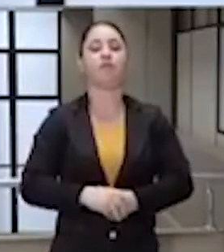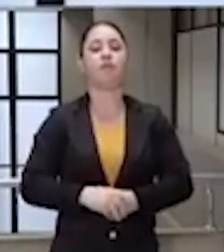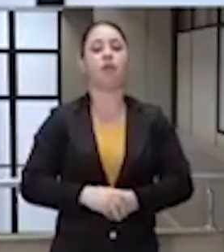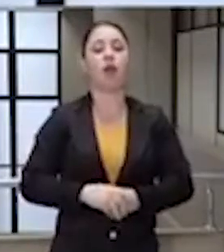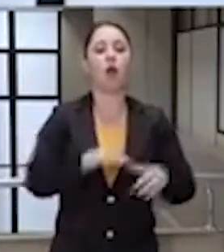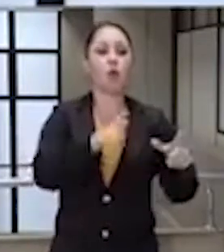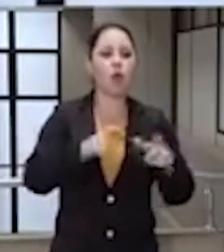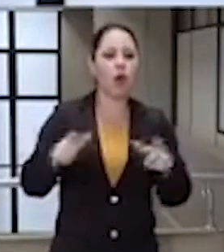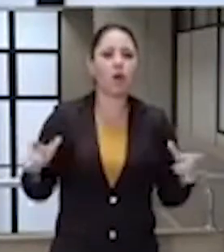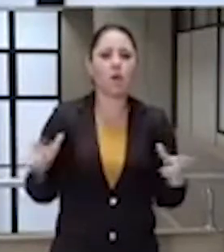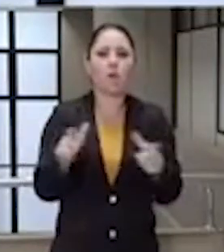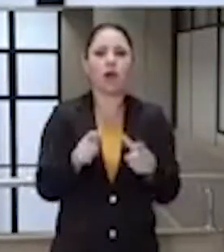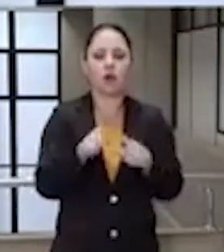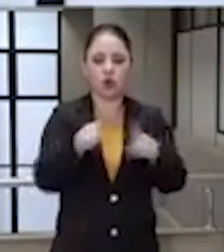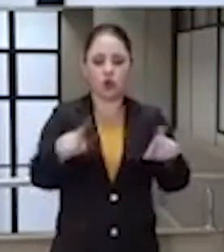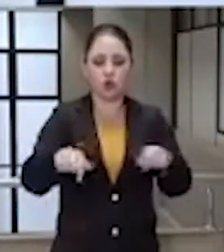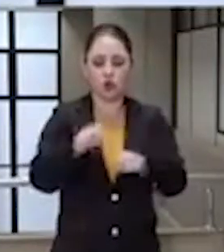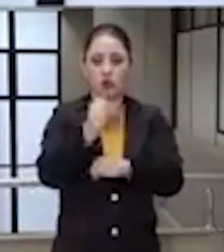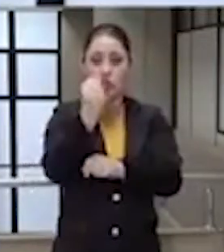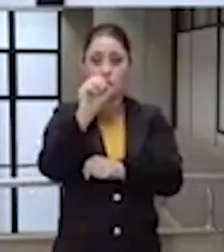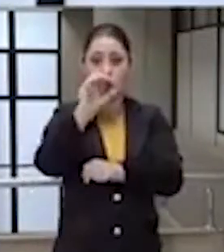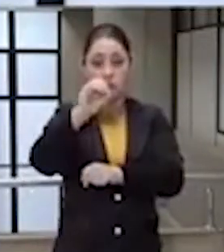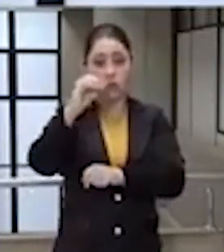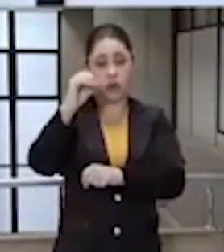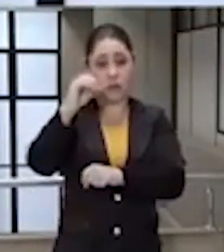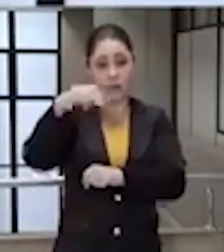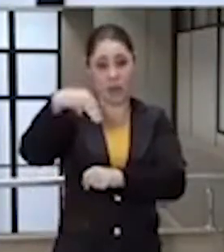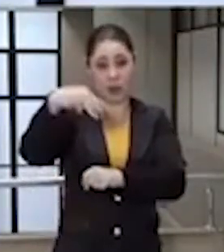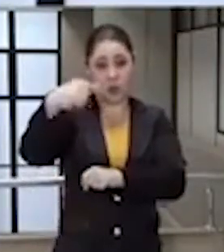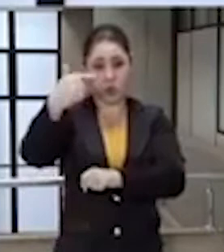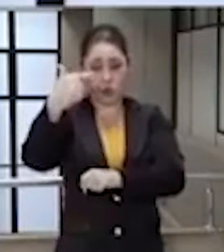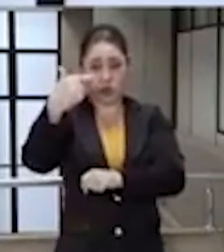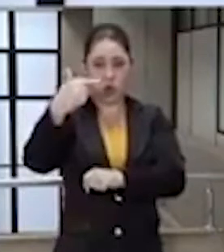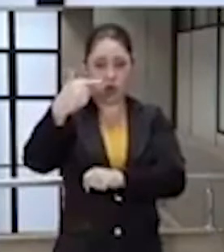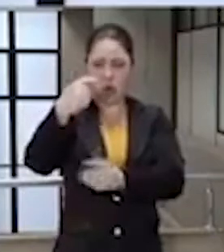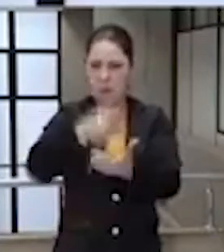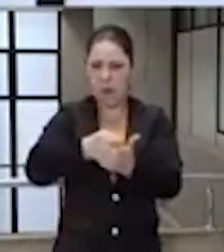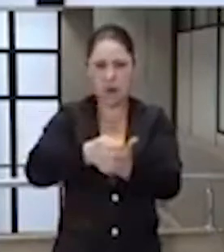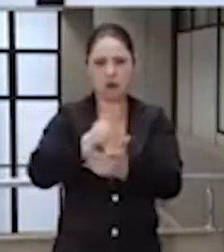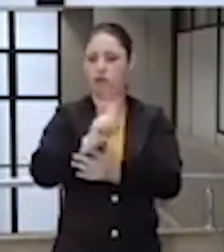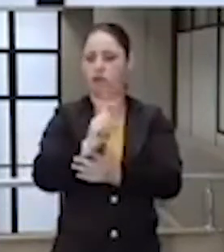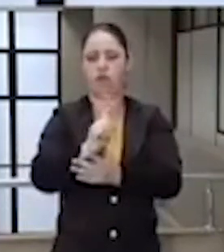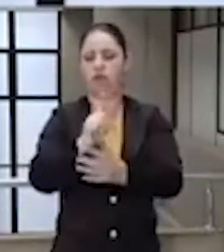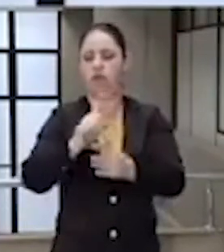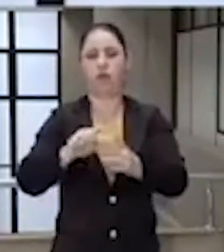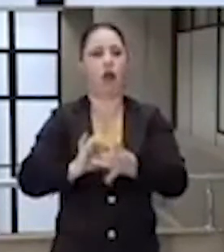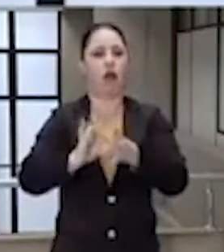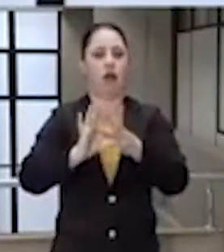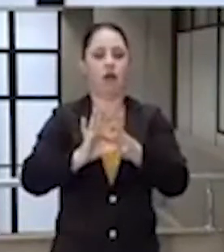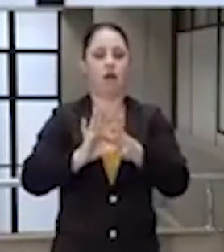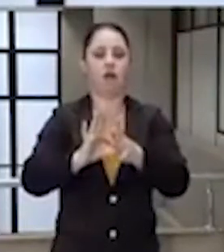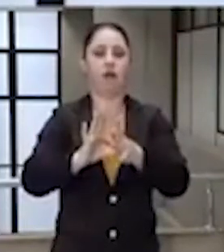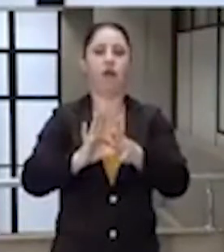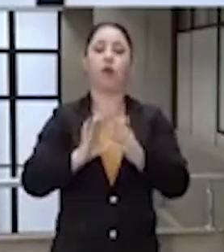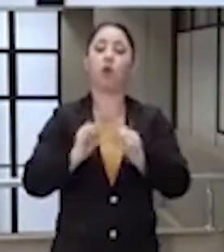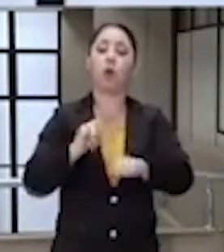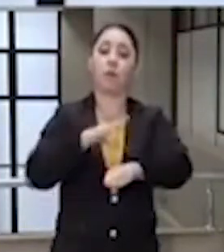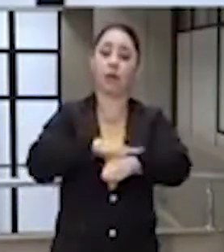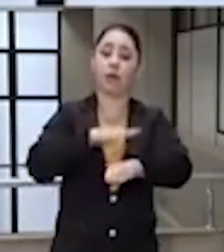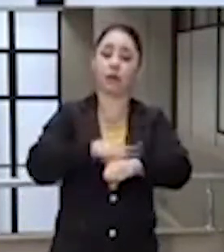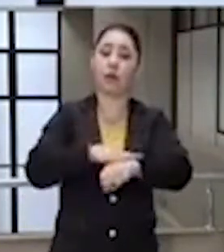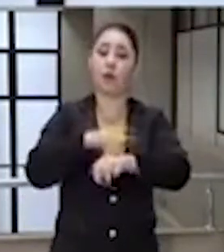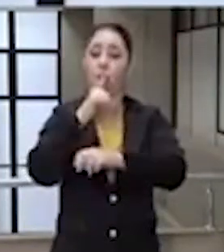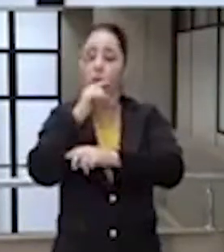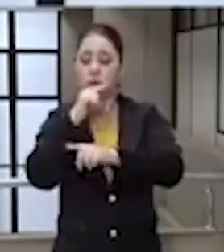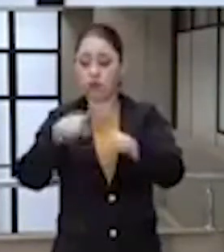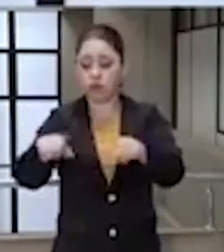Os locais menores de 80 metros quadrados também não terão a obrigatoriedade aí da instalação de banheiros e bebedouros.